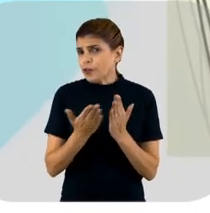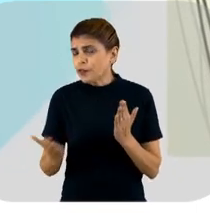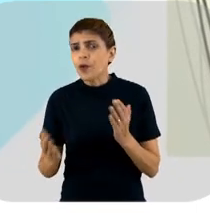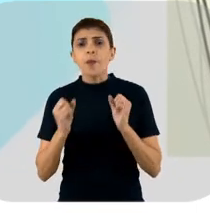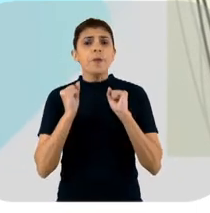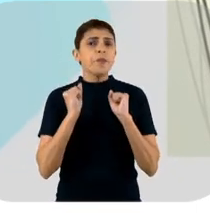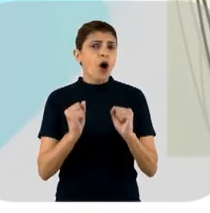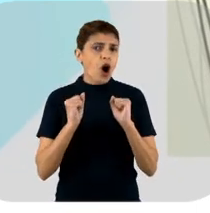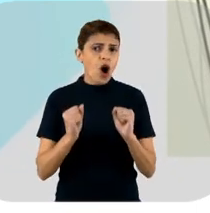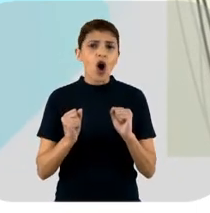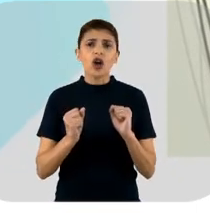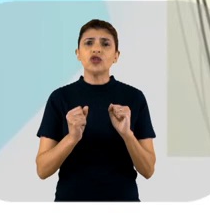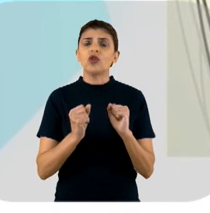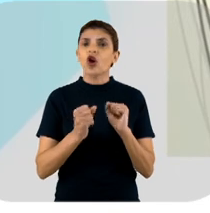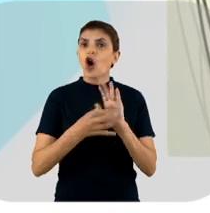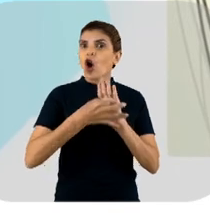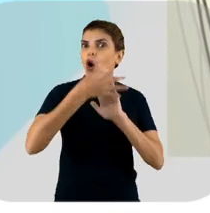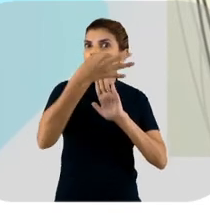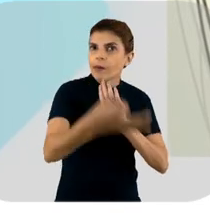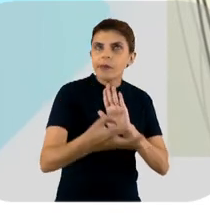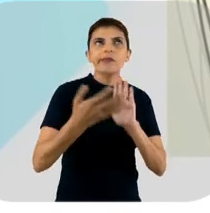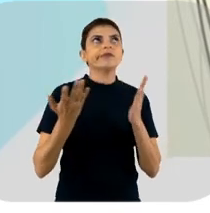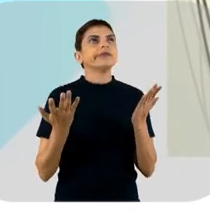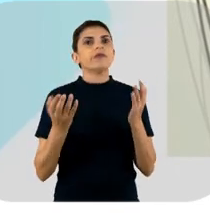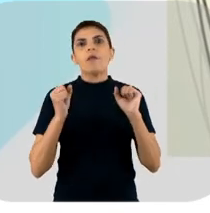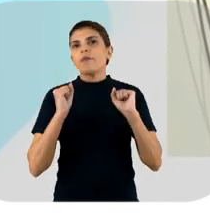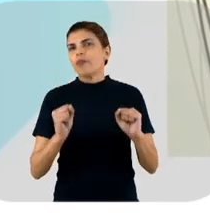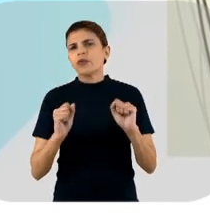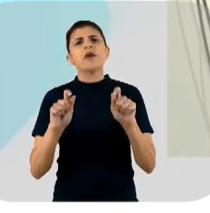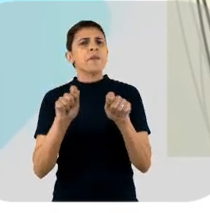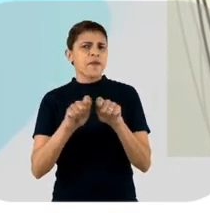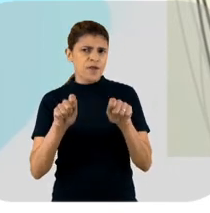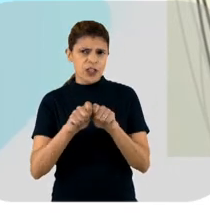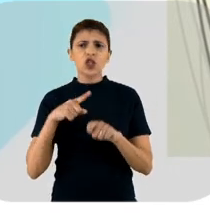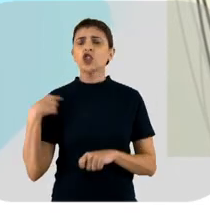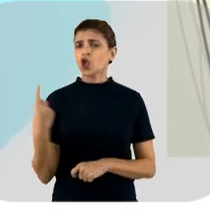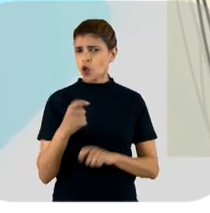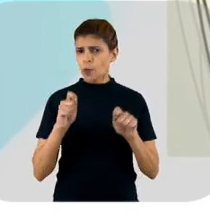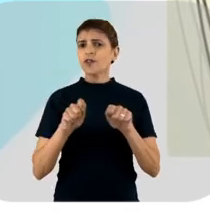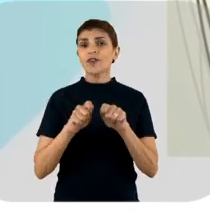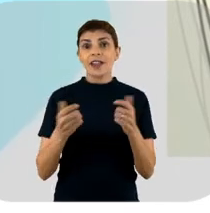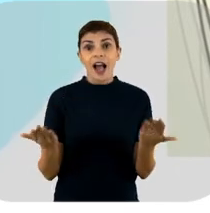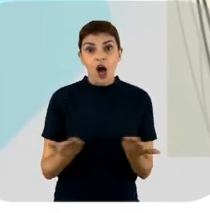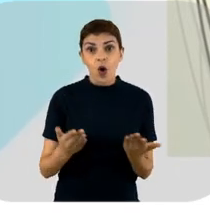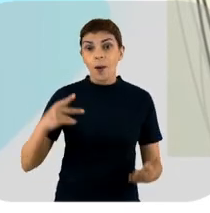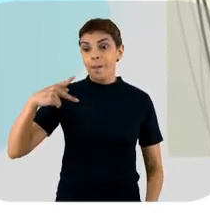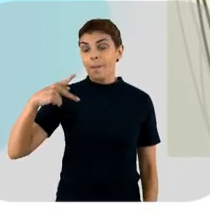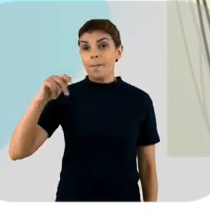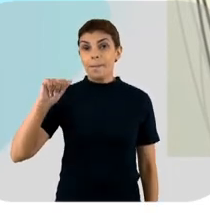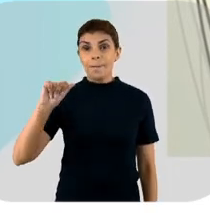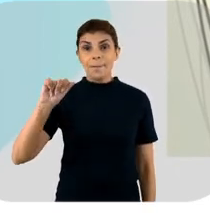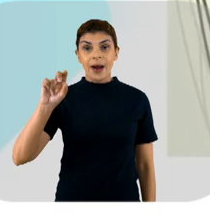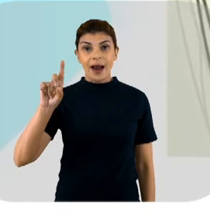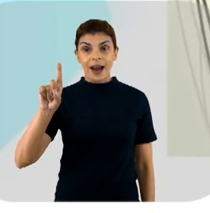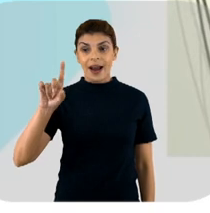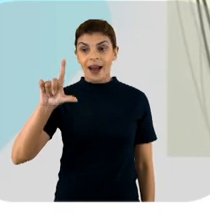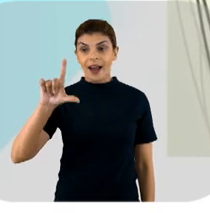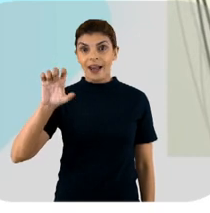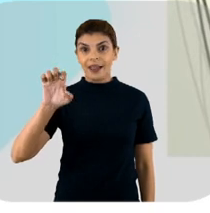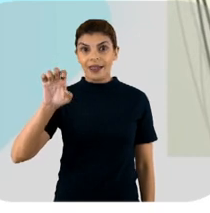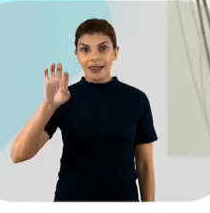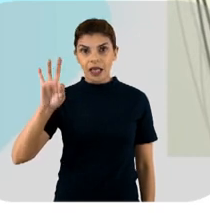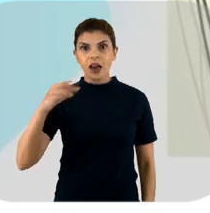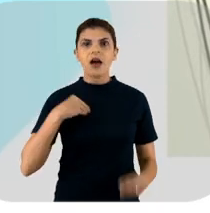portfólio, pode ser um comentário. Isso dava para fazer. Nós poderíamos estar agora, criar um Padlet e